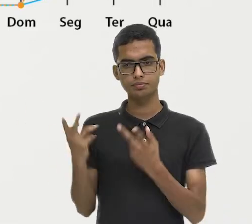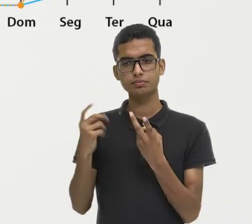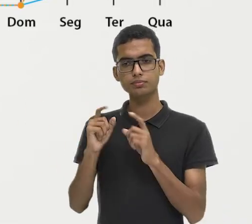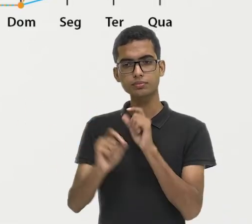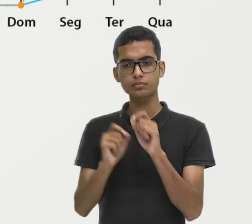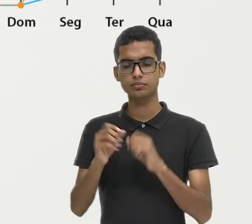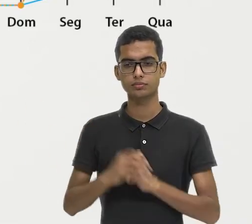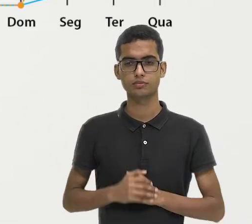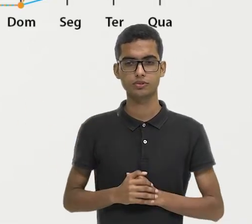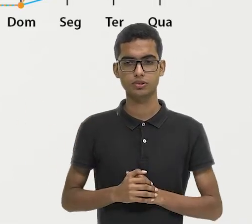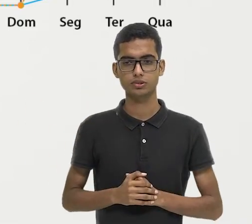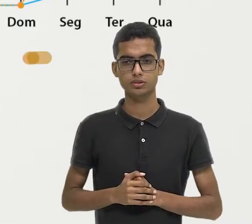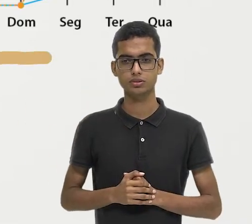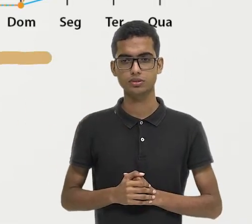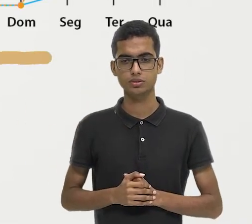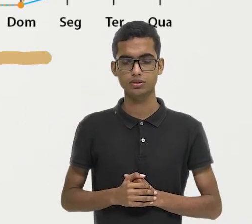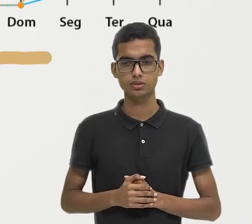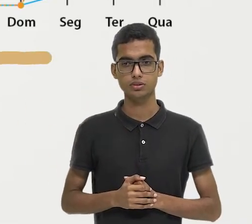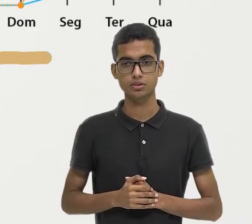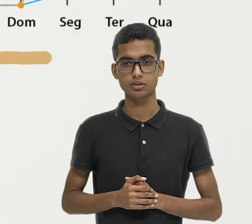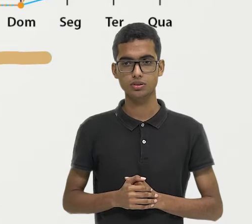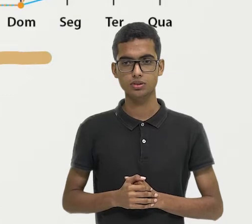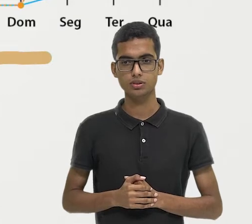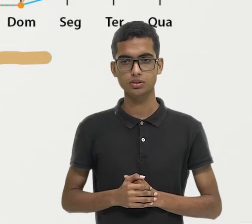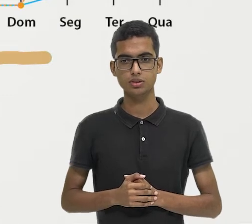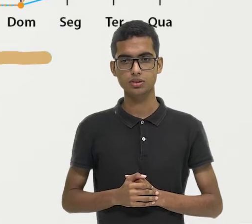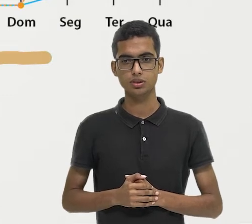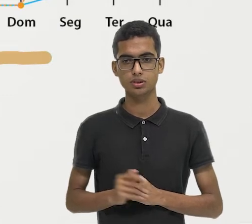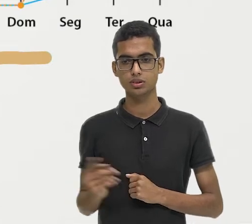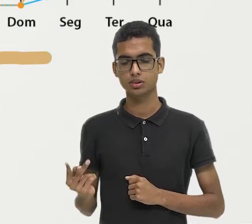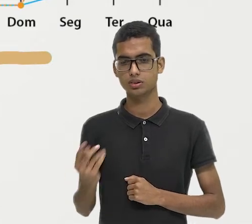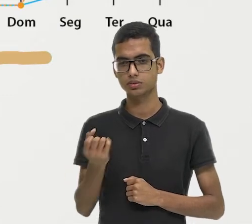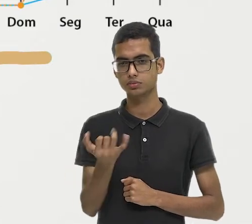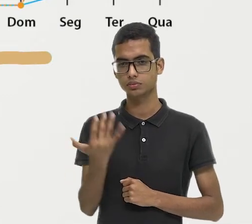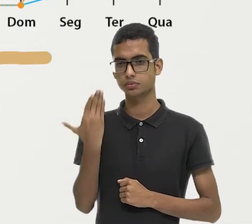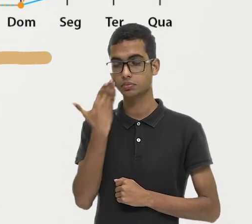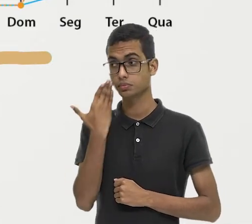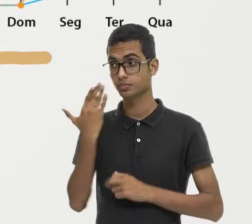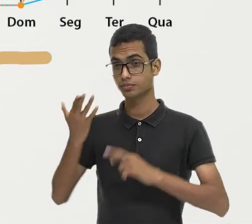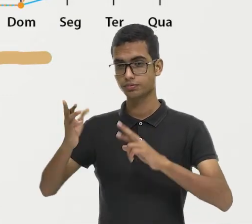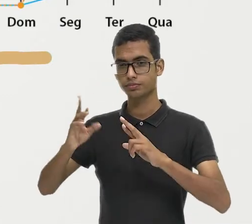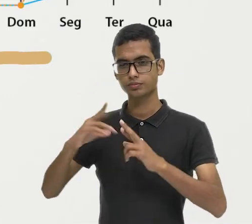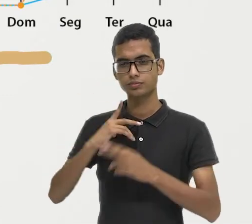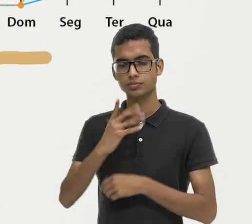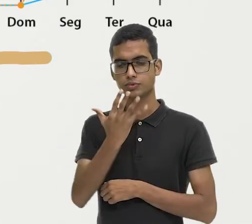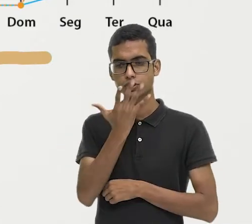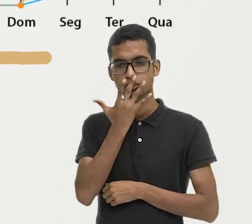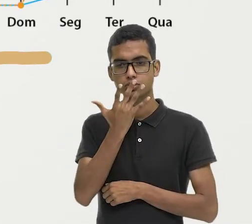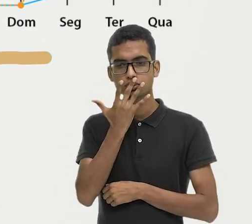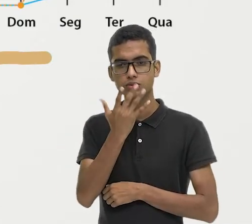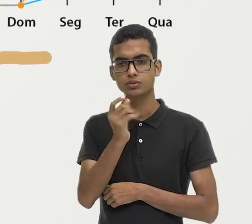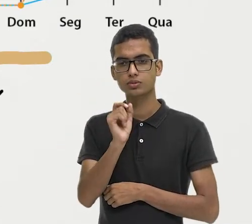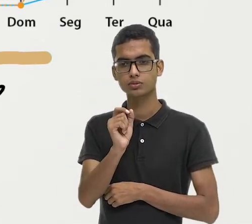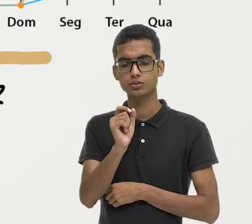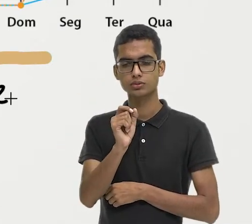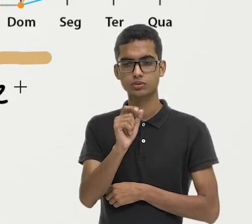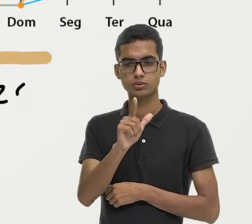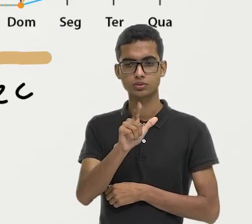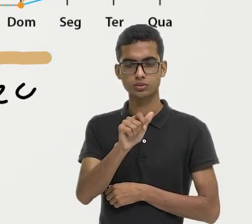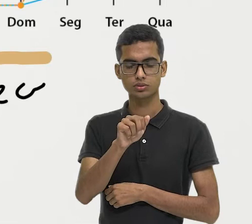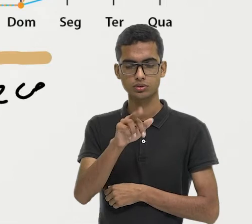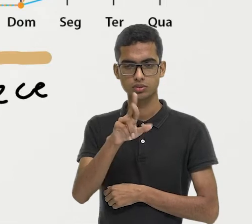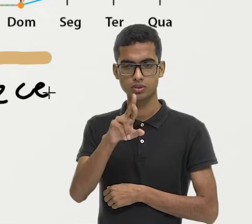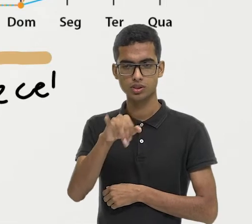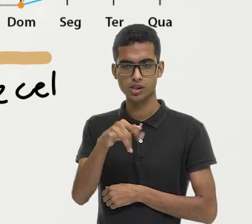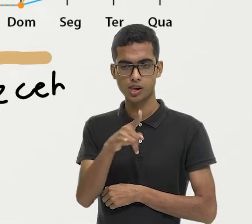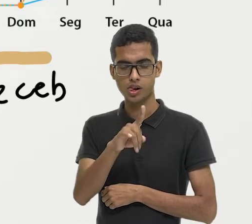parte alaranjada equivale às recebidas, às reclamações recebidas,